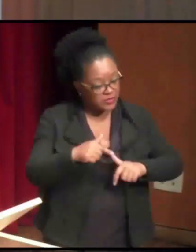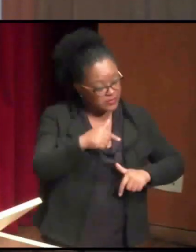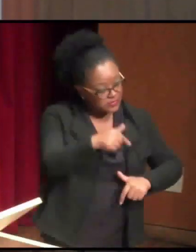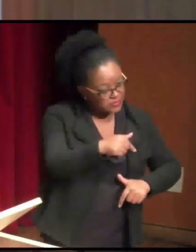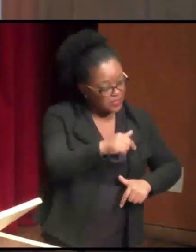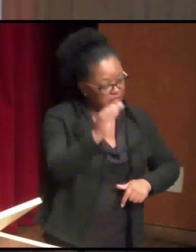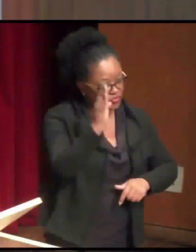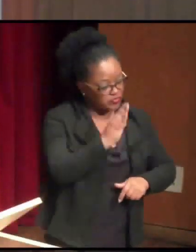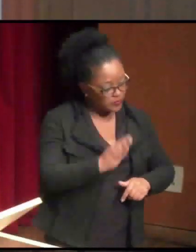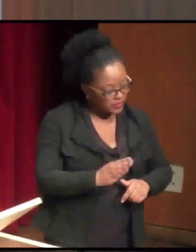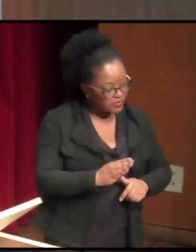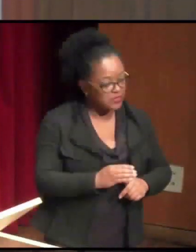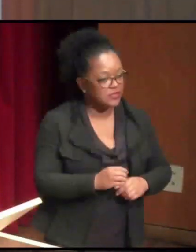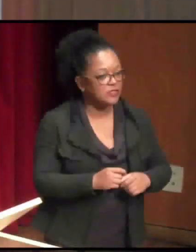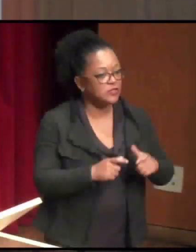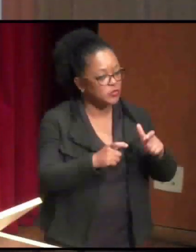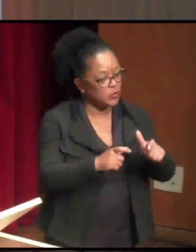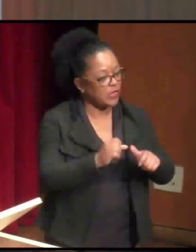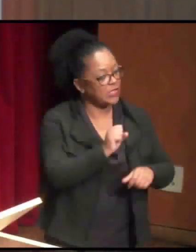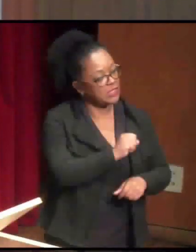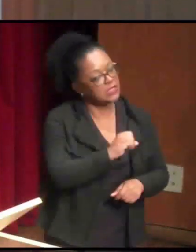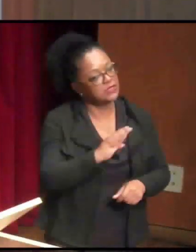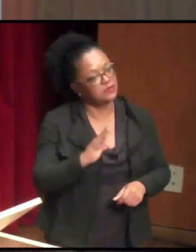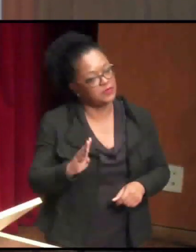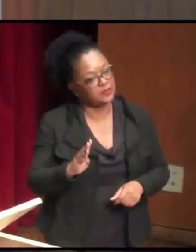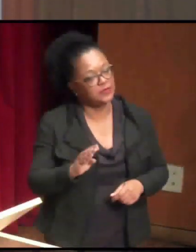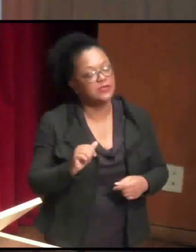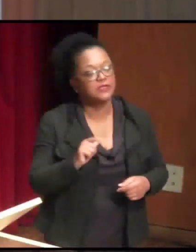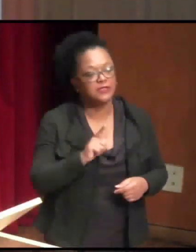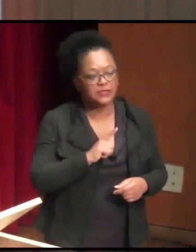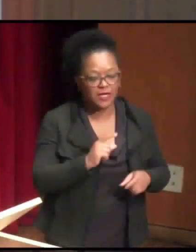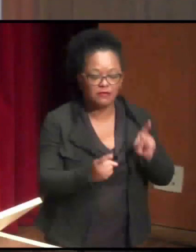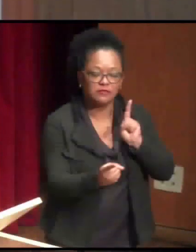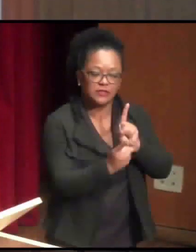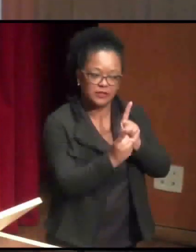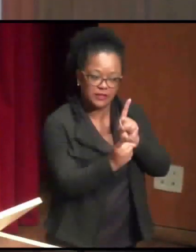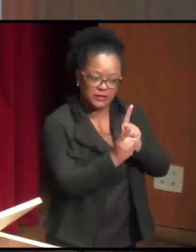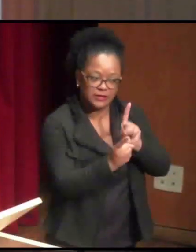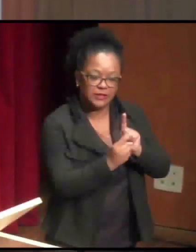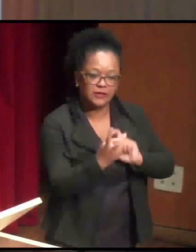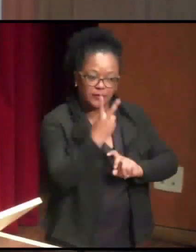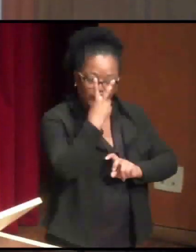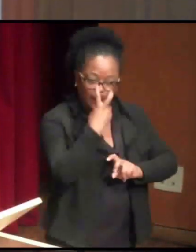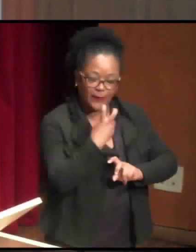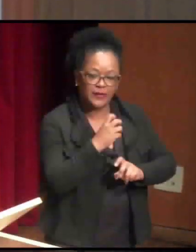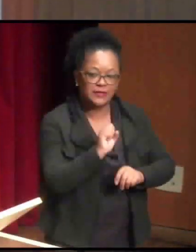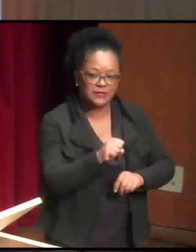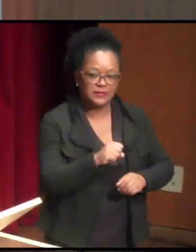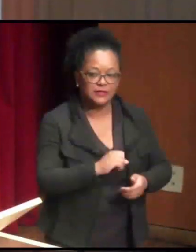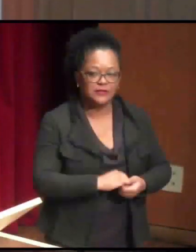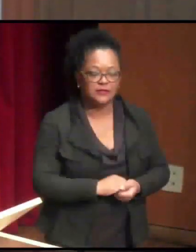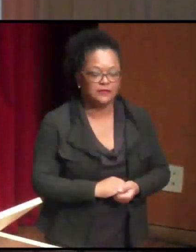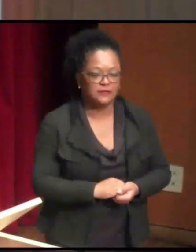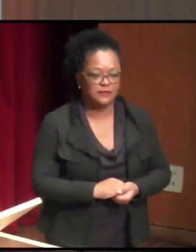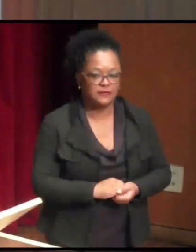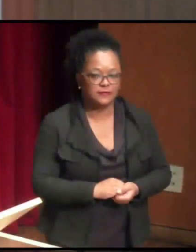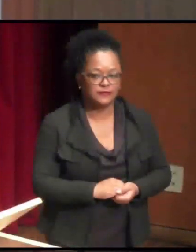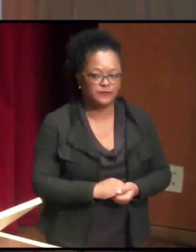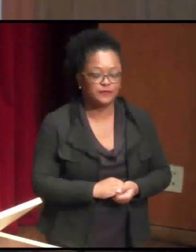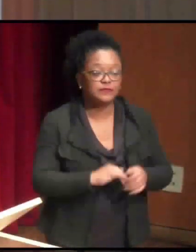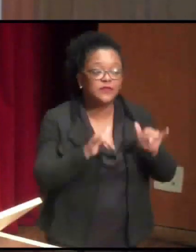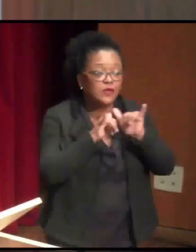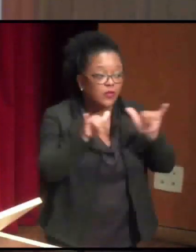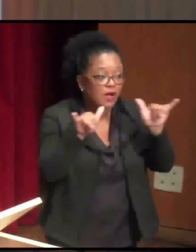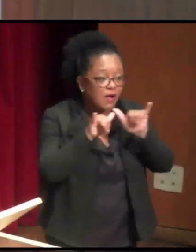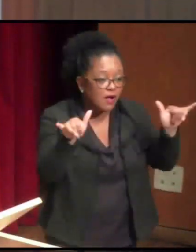breve 8, provavelmente, 9, uhum, né, nós atendemos a pessoa com deficiência visual. Tá? Então, vocês ajudem-nos